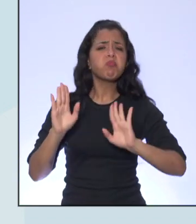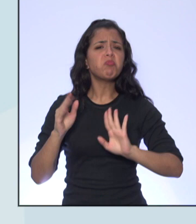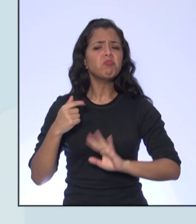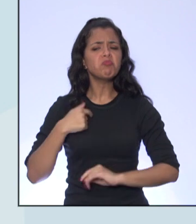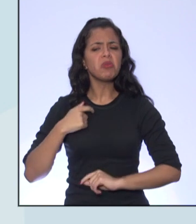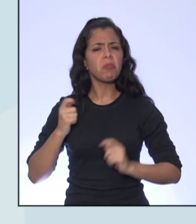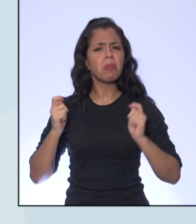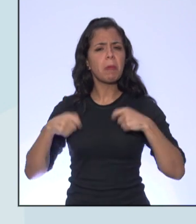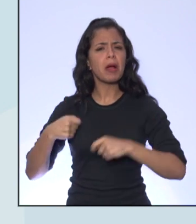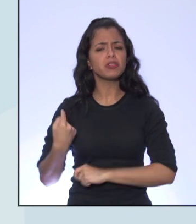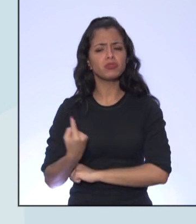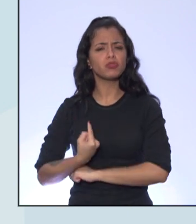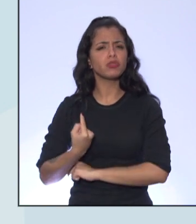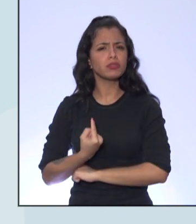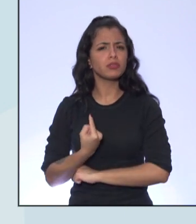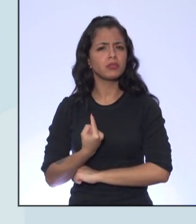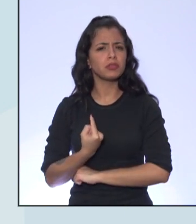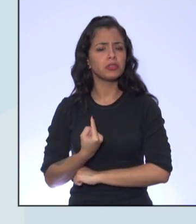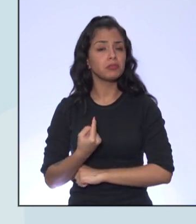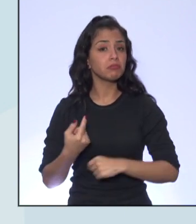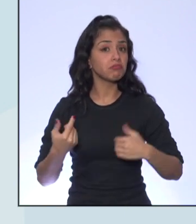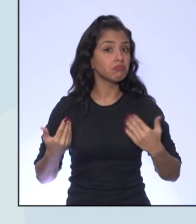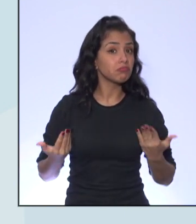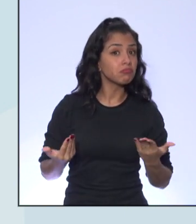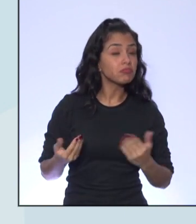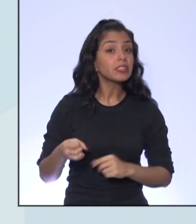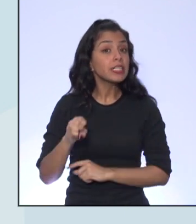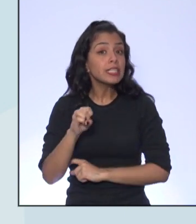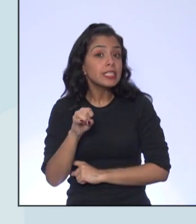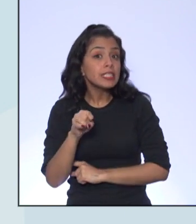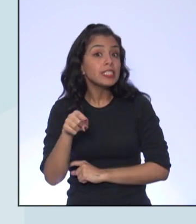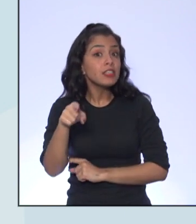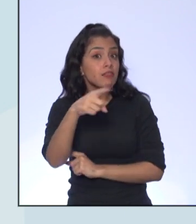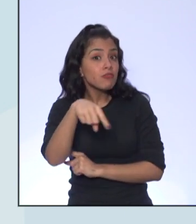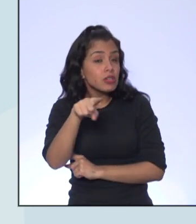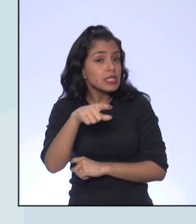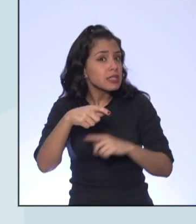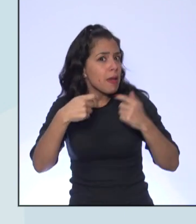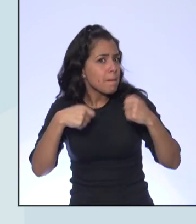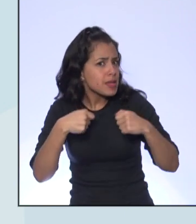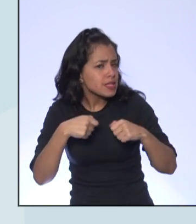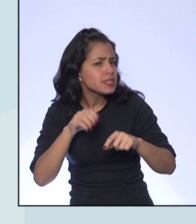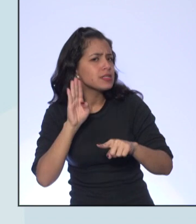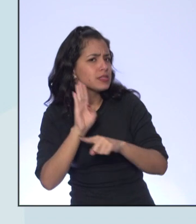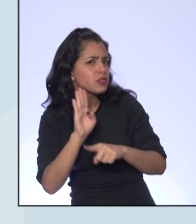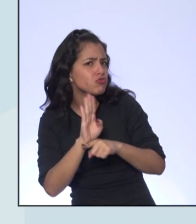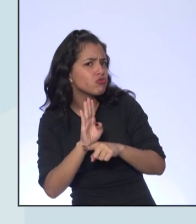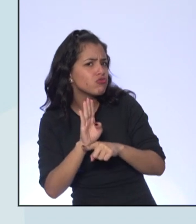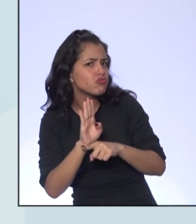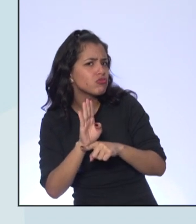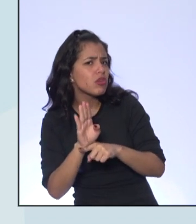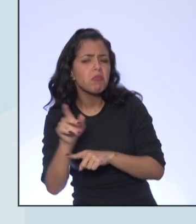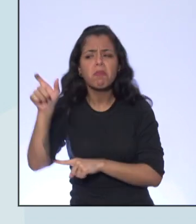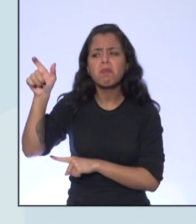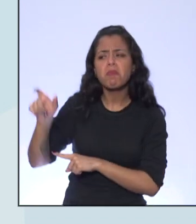sozinhos? Se vocês precisam de ajuda, quem pode ajudá-los?